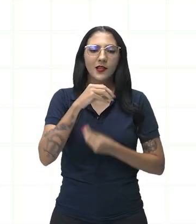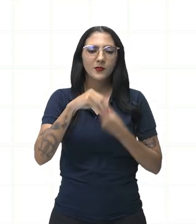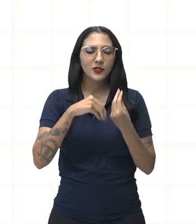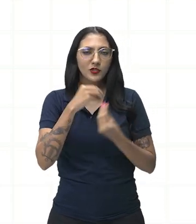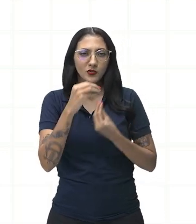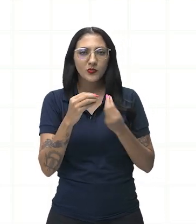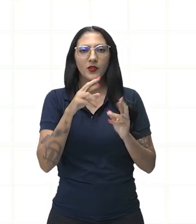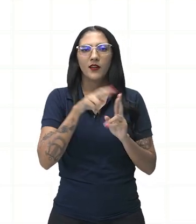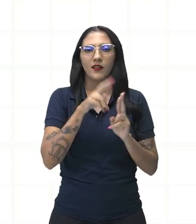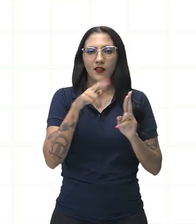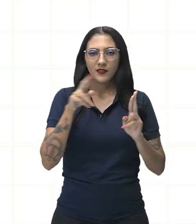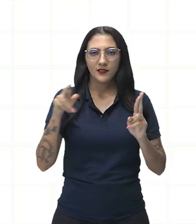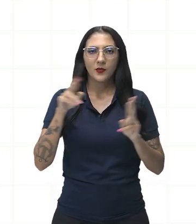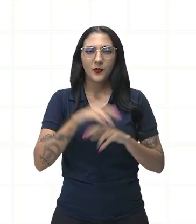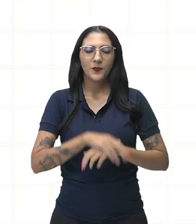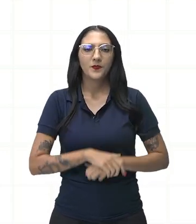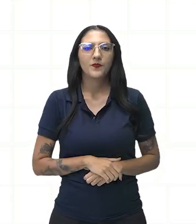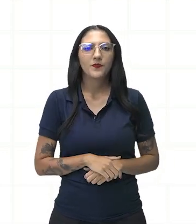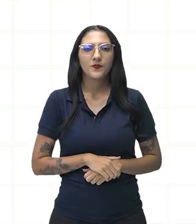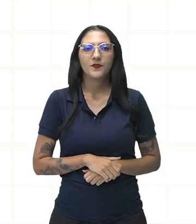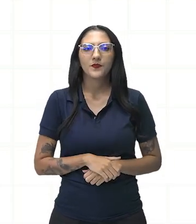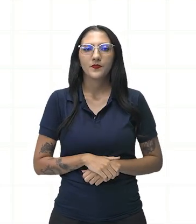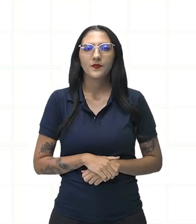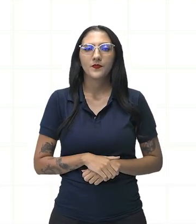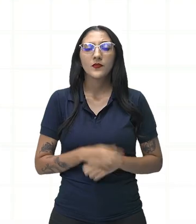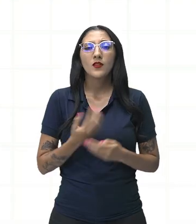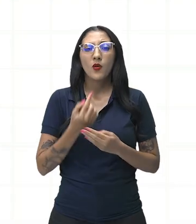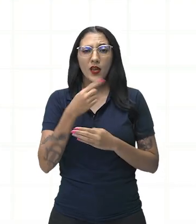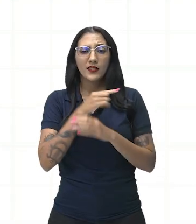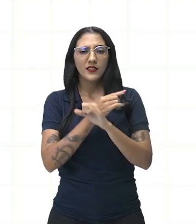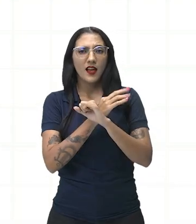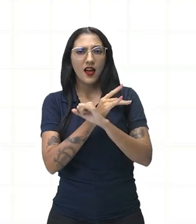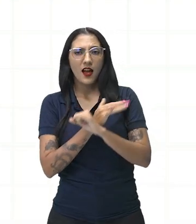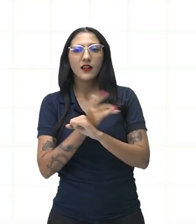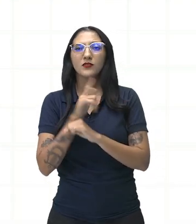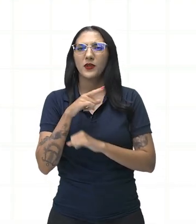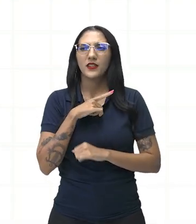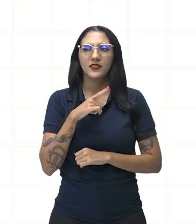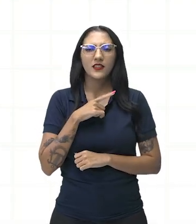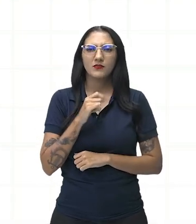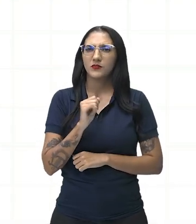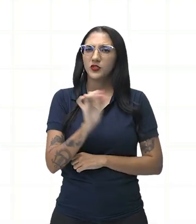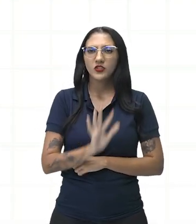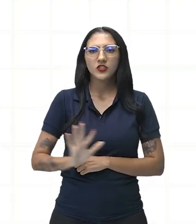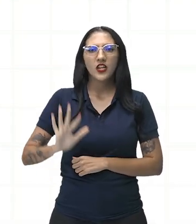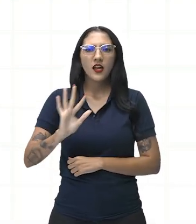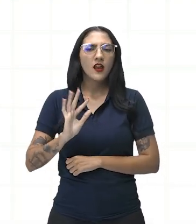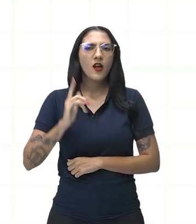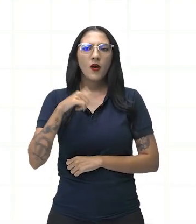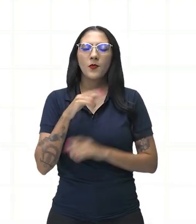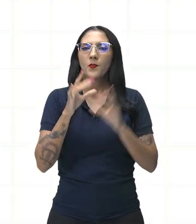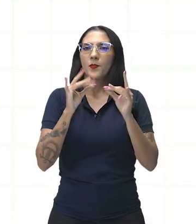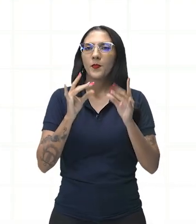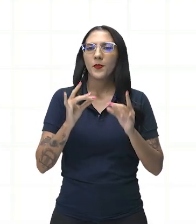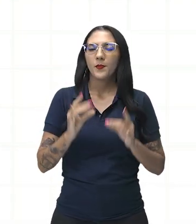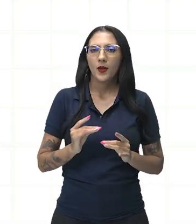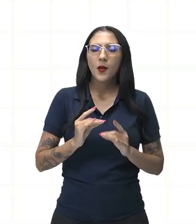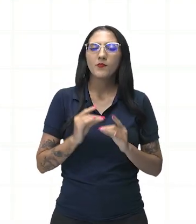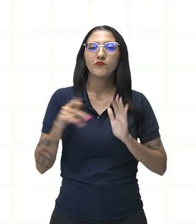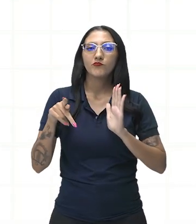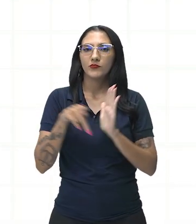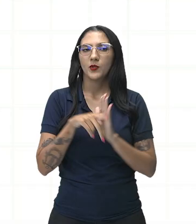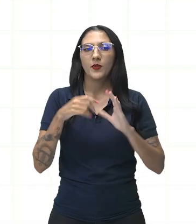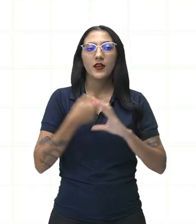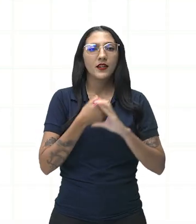dessa reação. Ácidos, eles representam, de maneira geral, uma das 4 principais funções inorgânicas junto